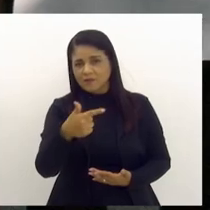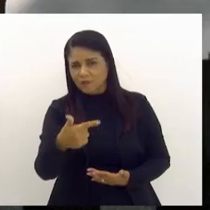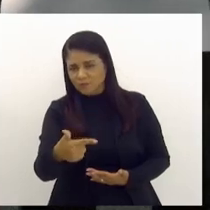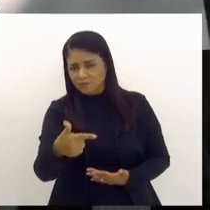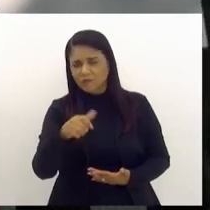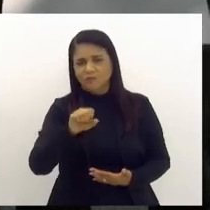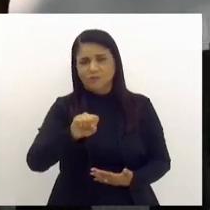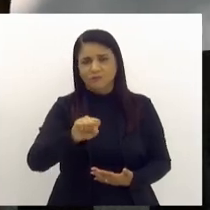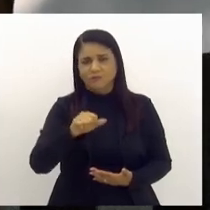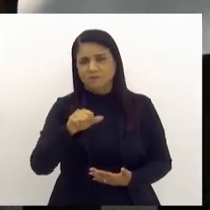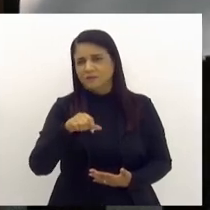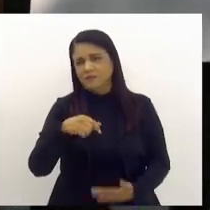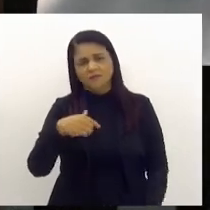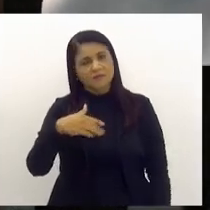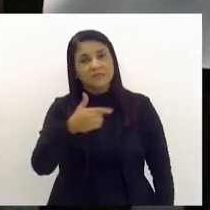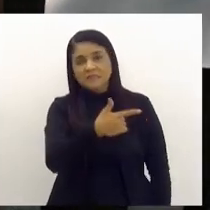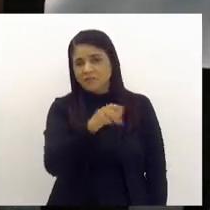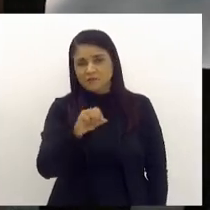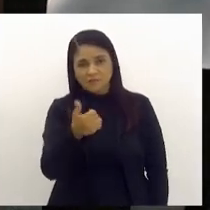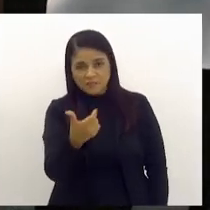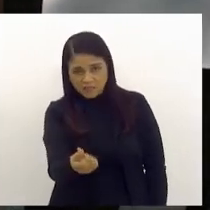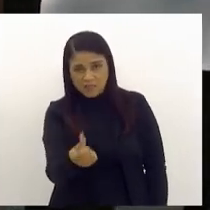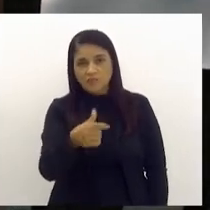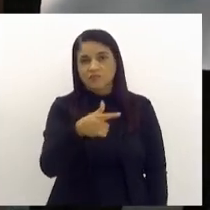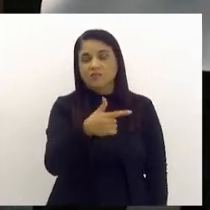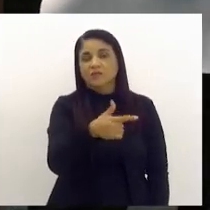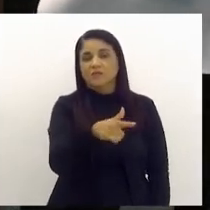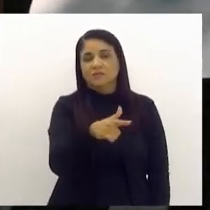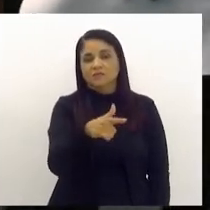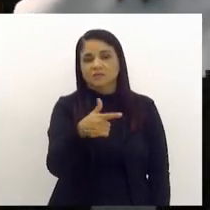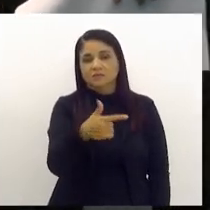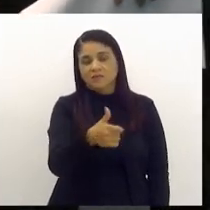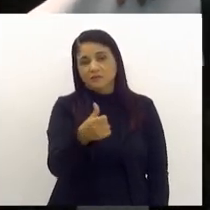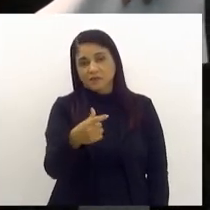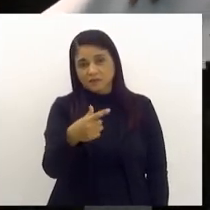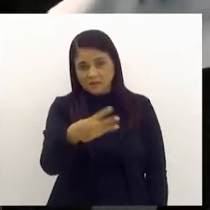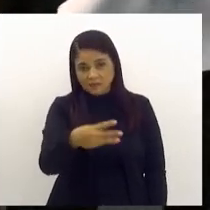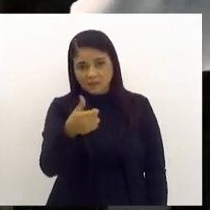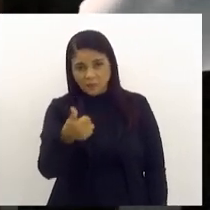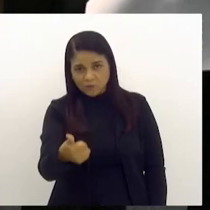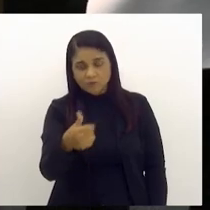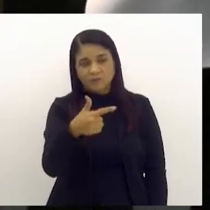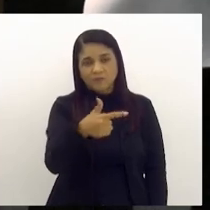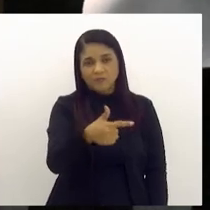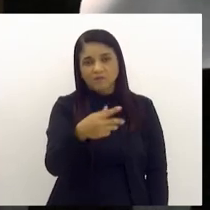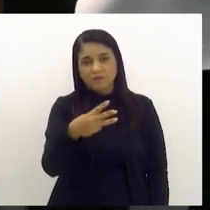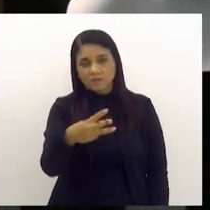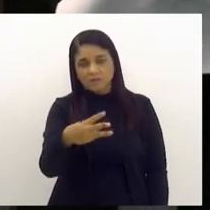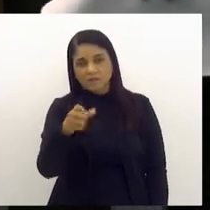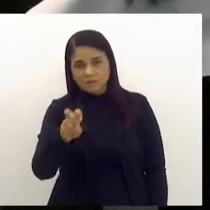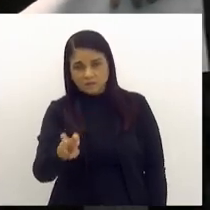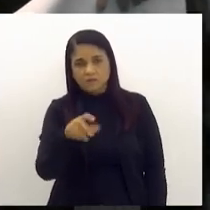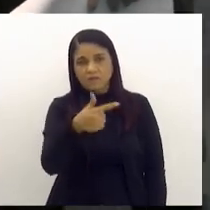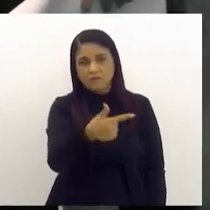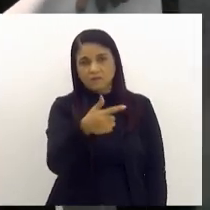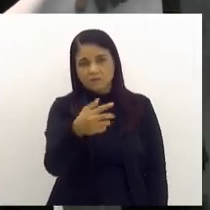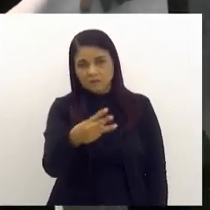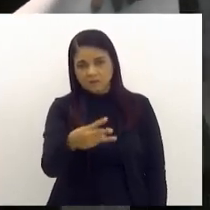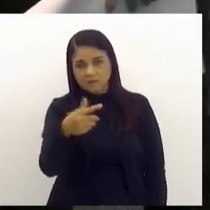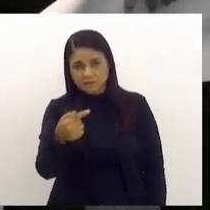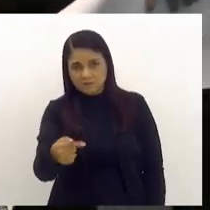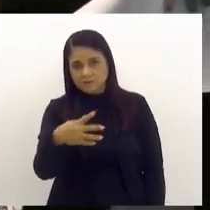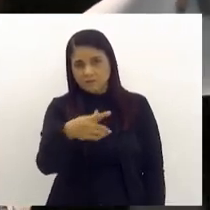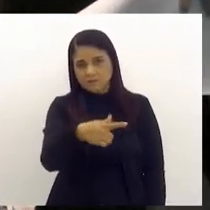125, 126, 127, 130, 131, 133, 135, 137,